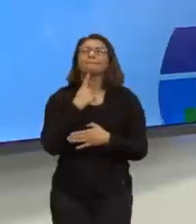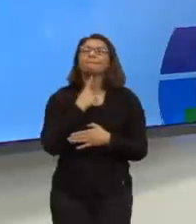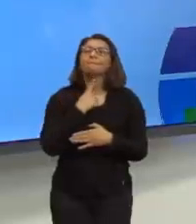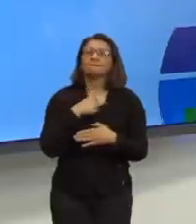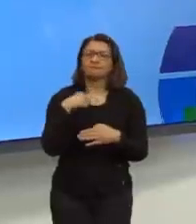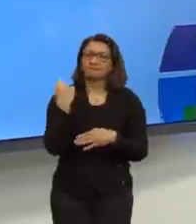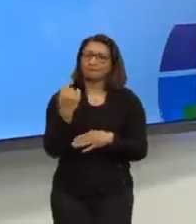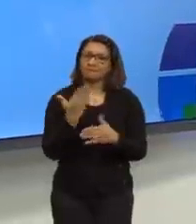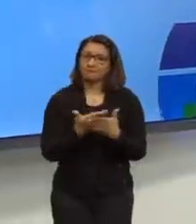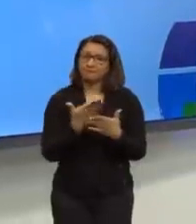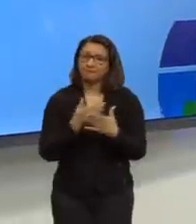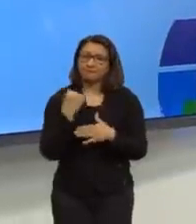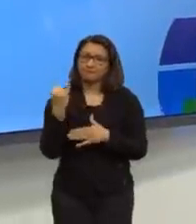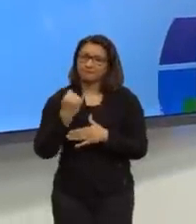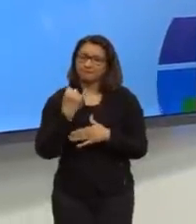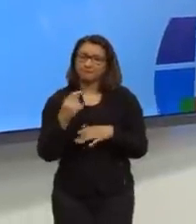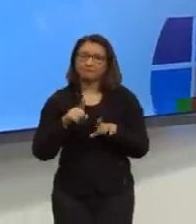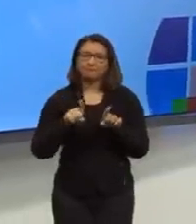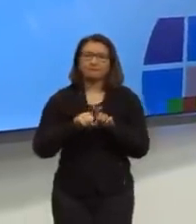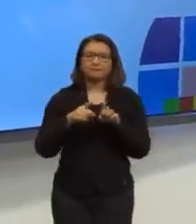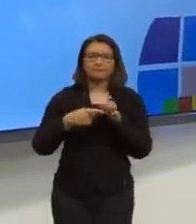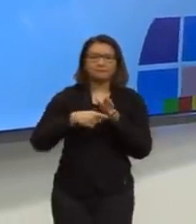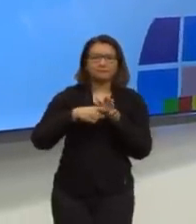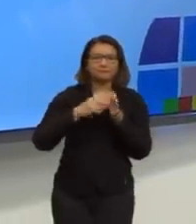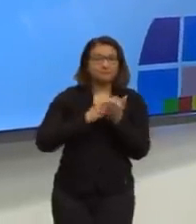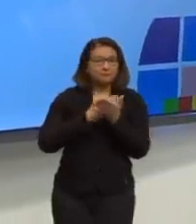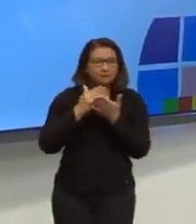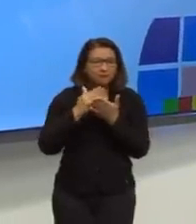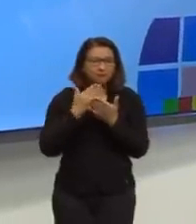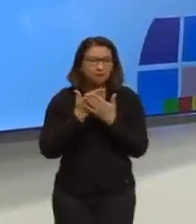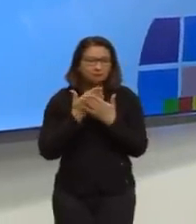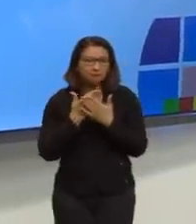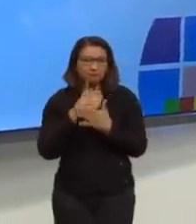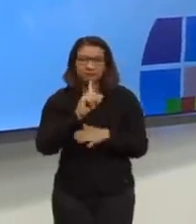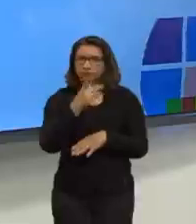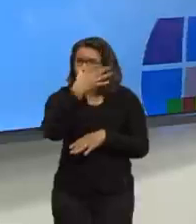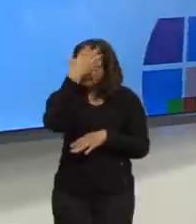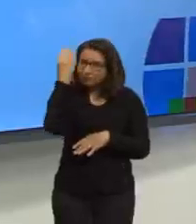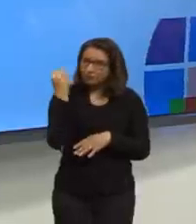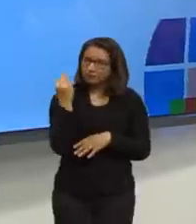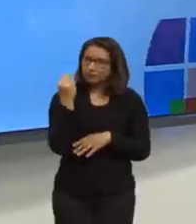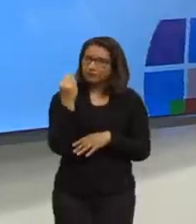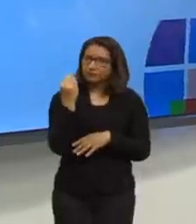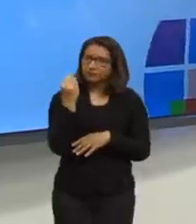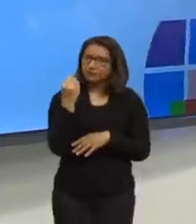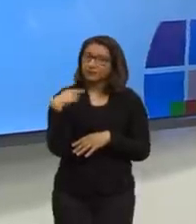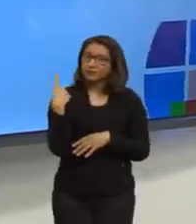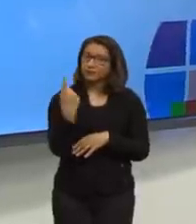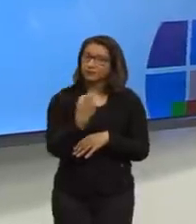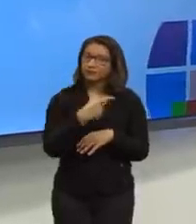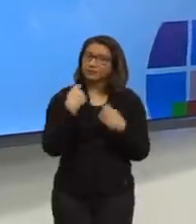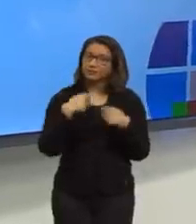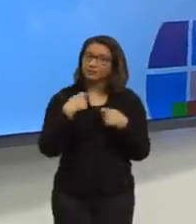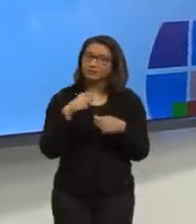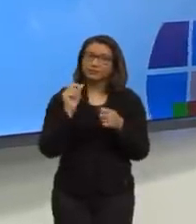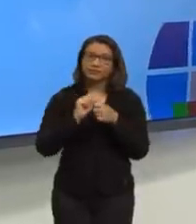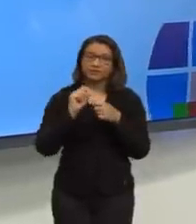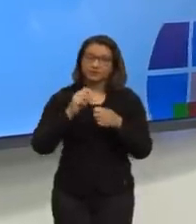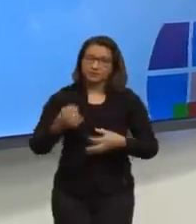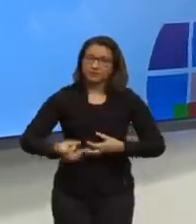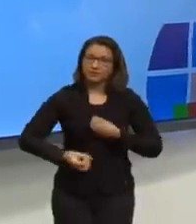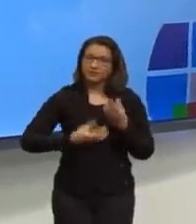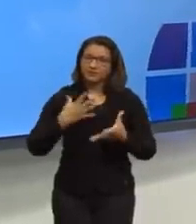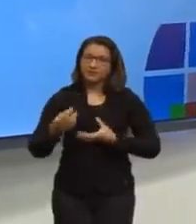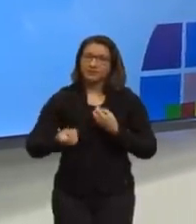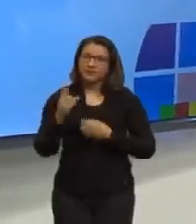importante. E como eu disse lá no início da aula, e vou retomar agora, não esquece, hein? Nós temos que fazer poesia de matemática, tá